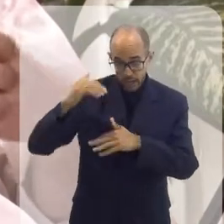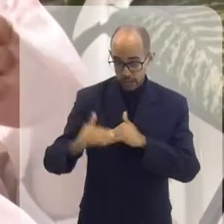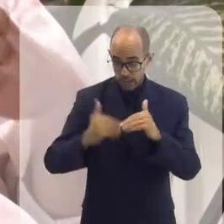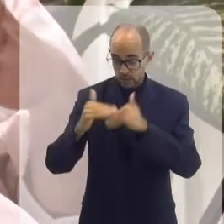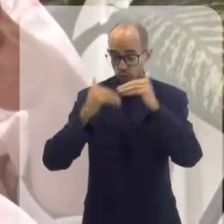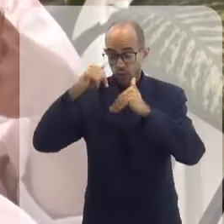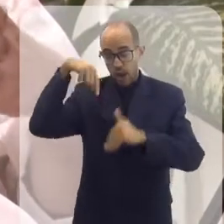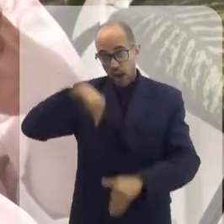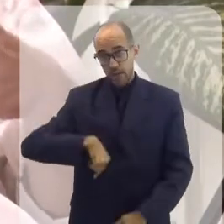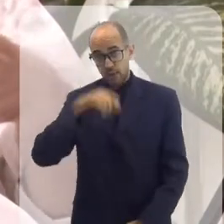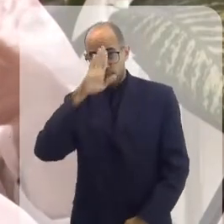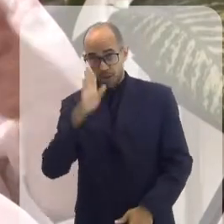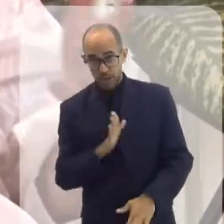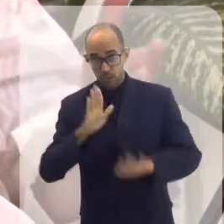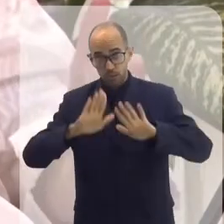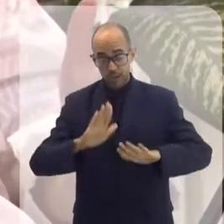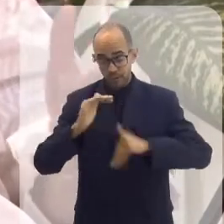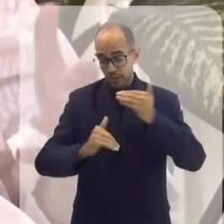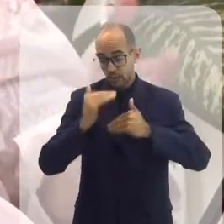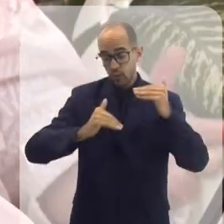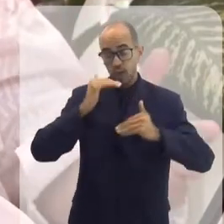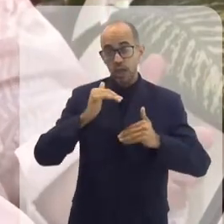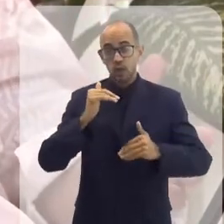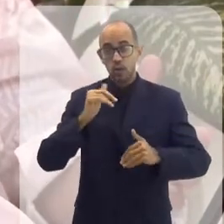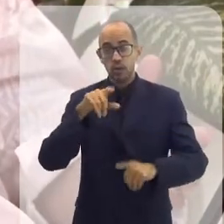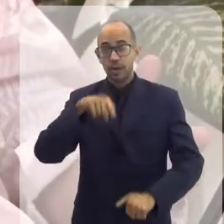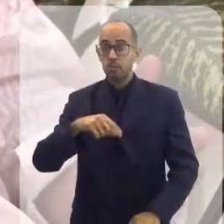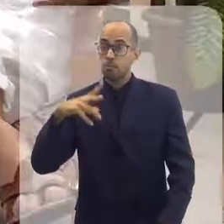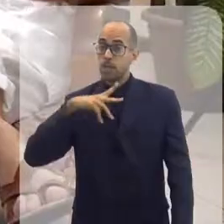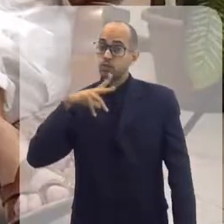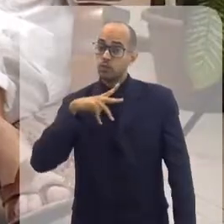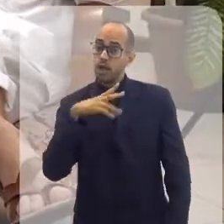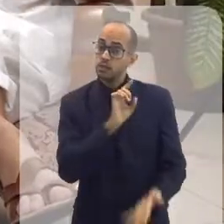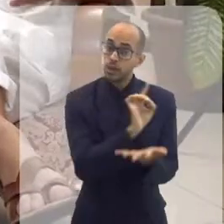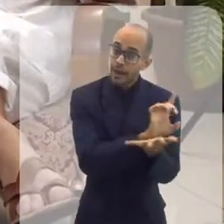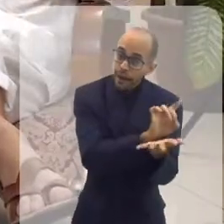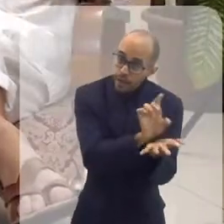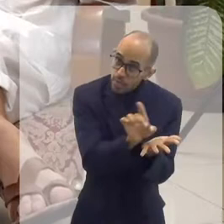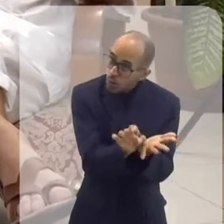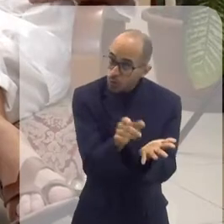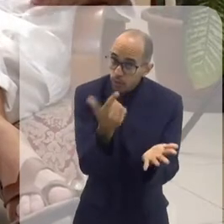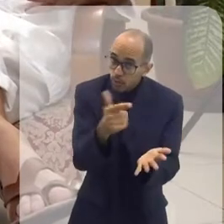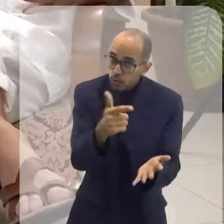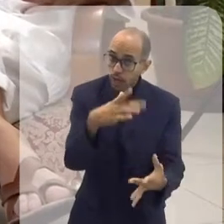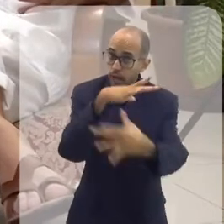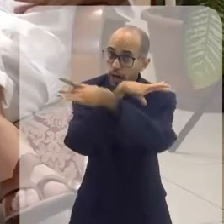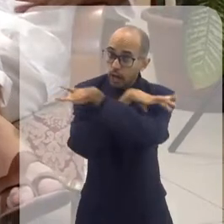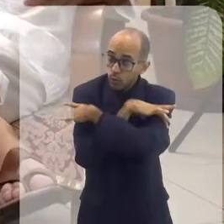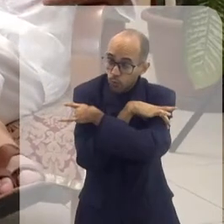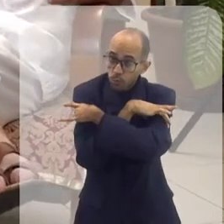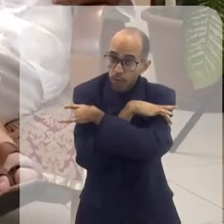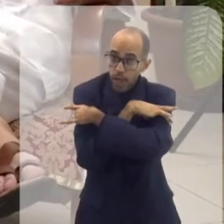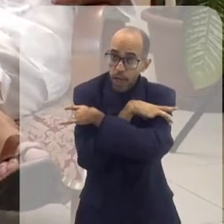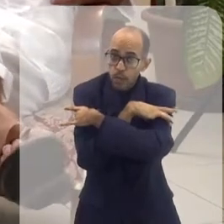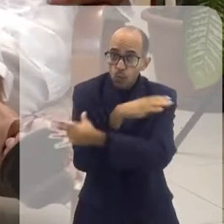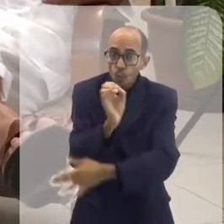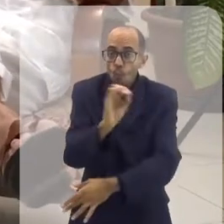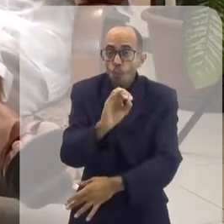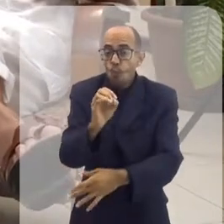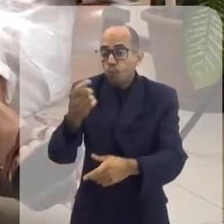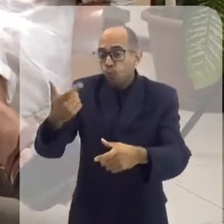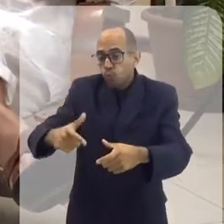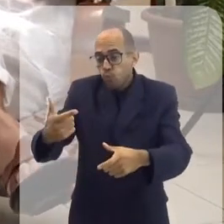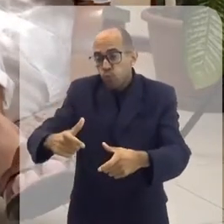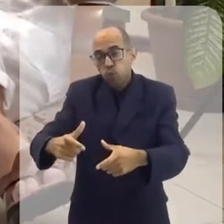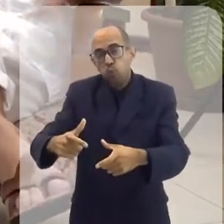no Brasil de uma forma única singu e não existe Candomblé em lugar nenhum do mundo